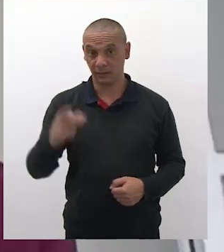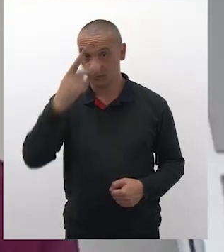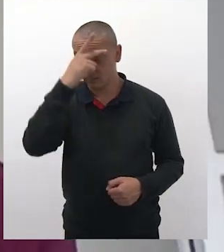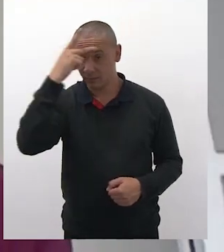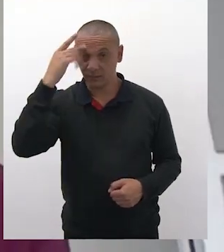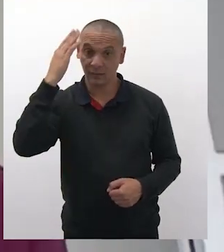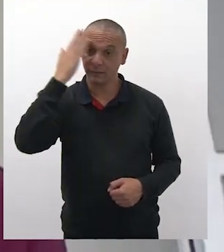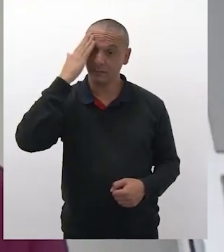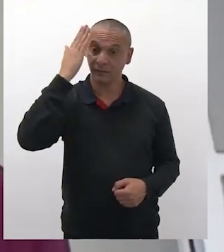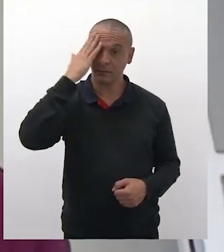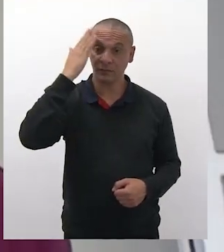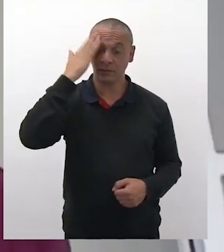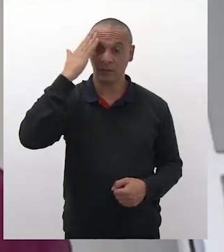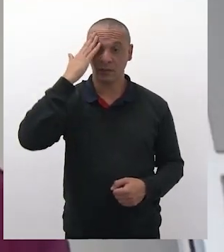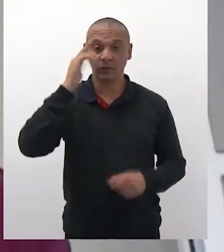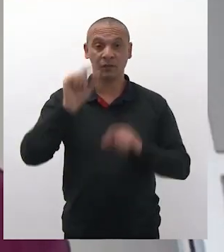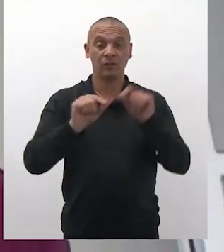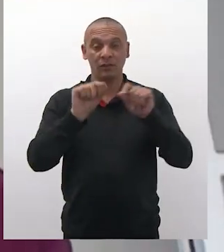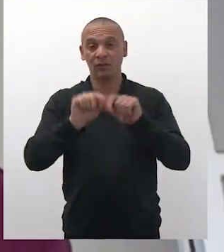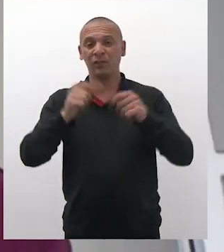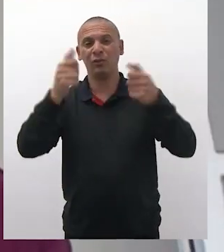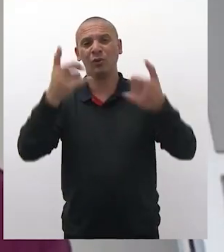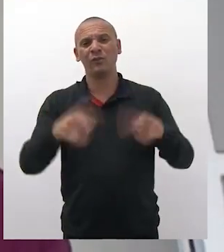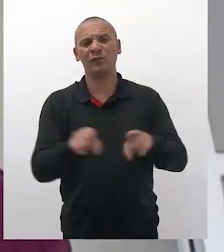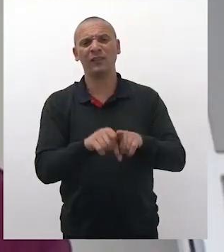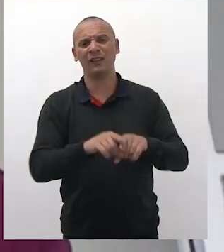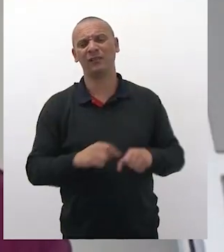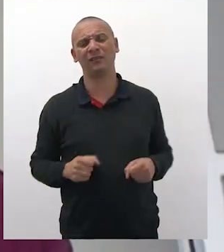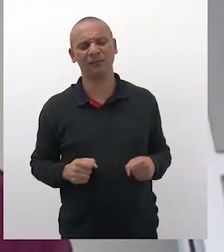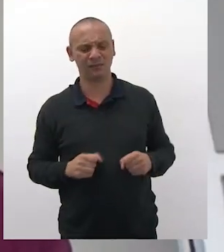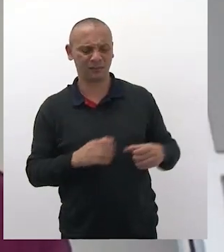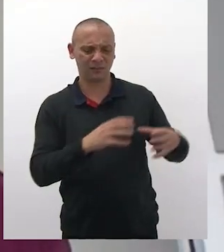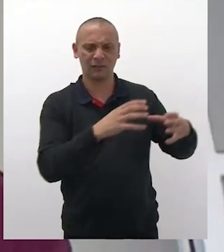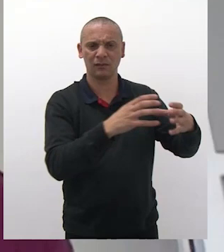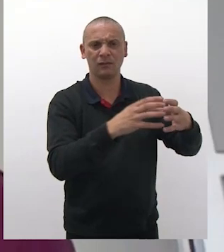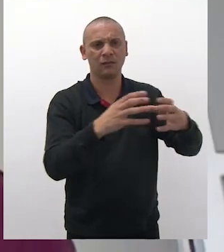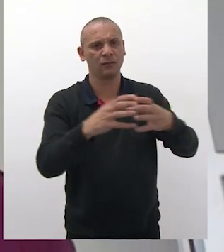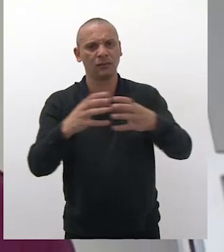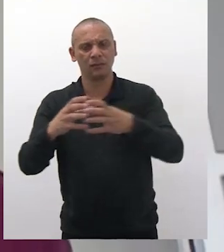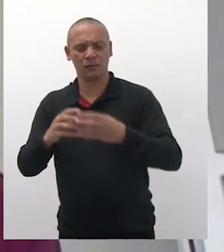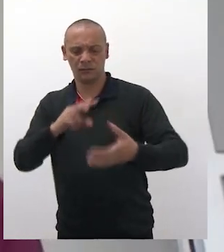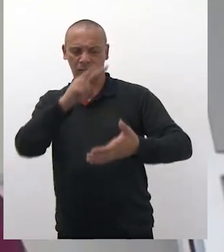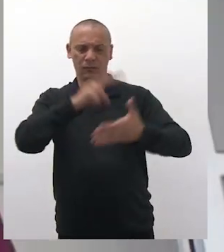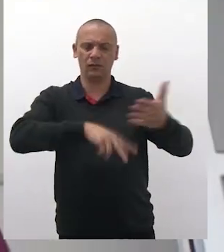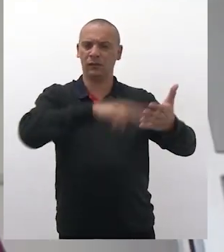professora Edivane, conta um pouco sobre esses clubes de leitura, por favor.